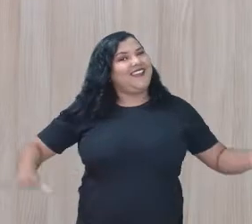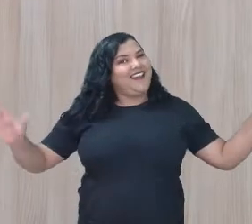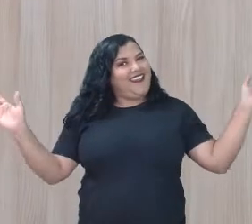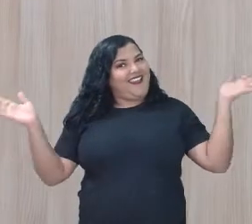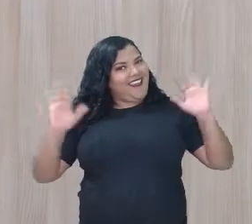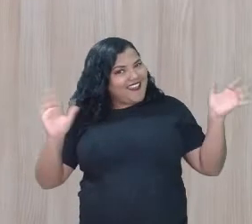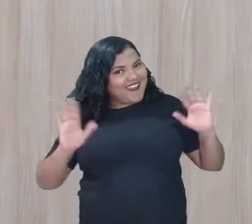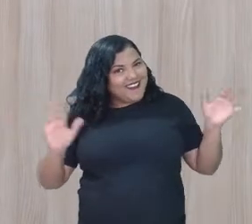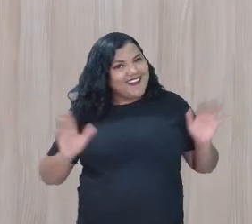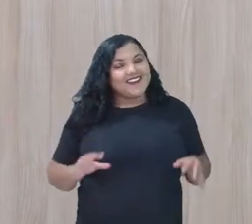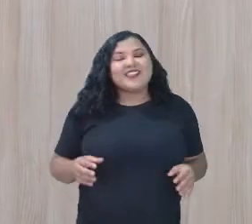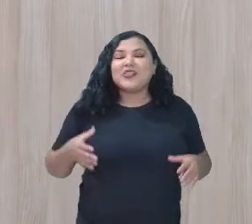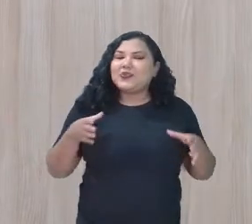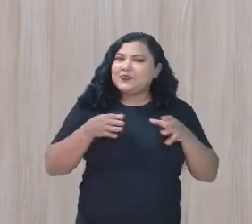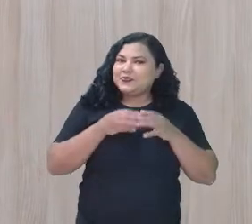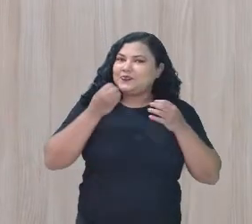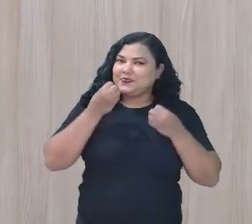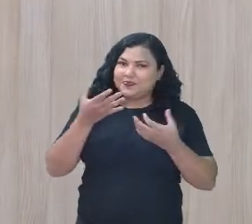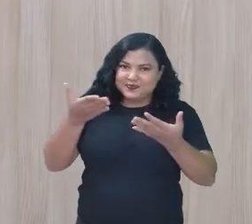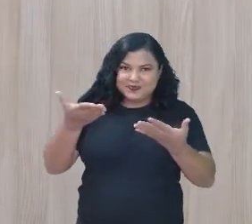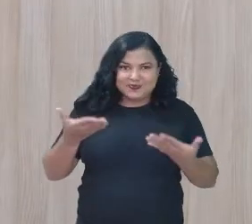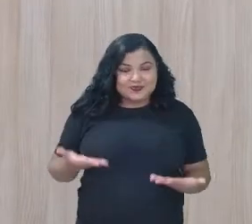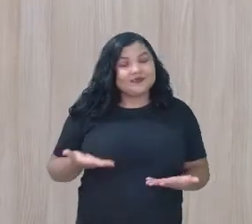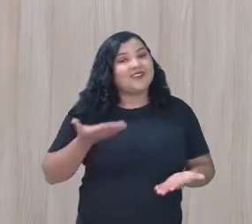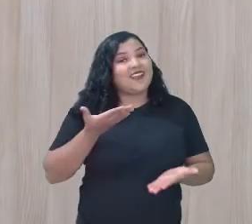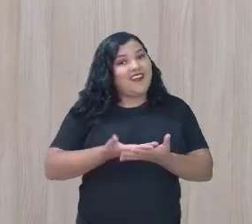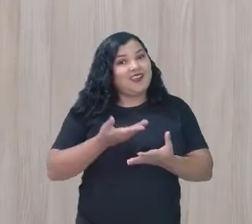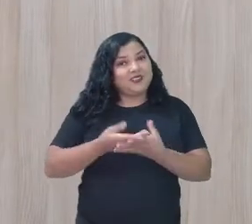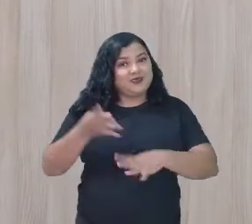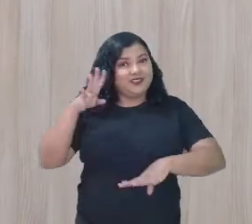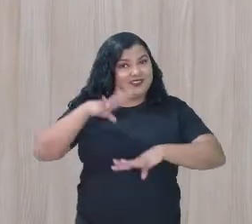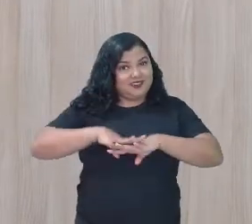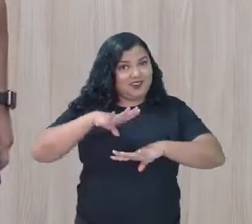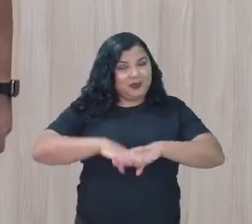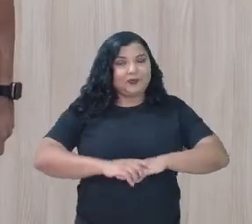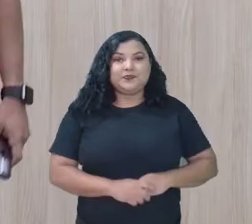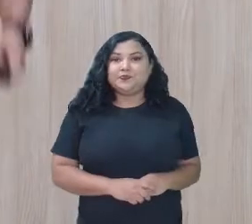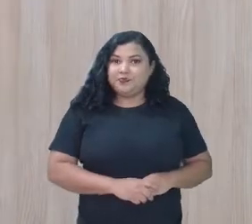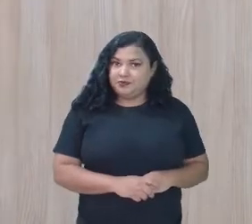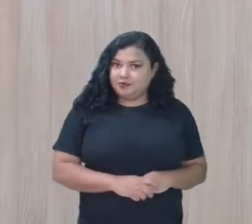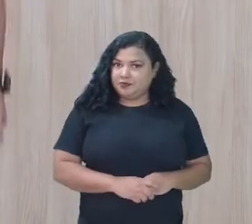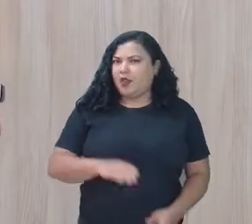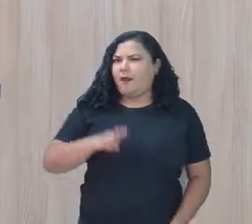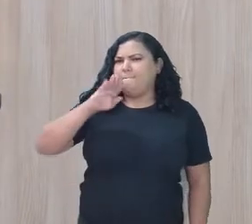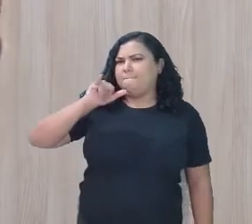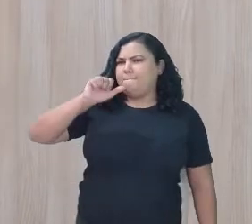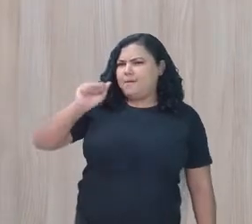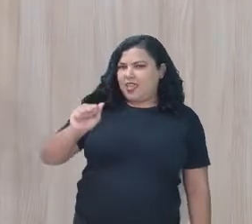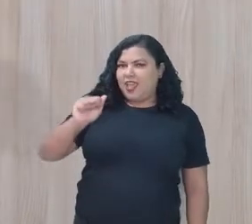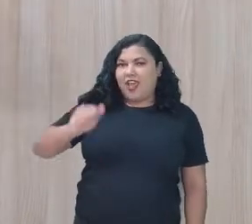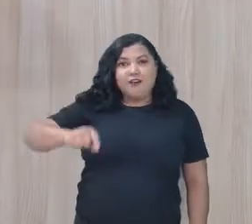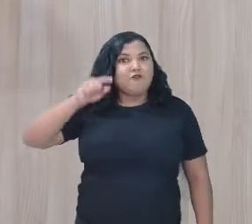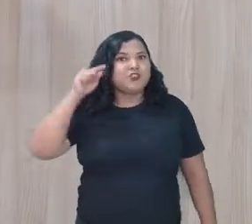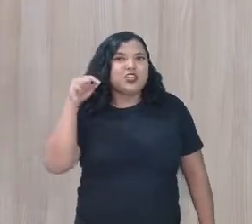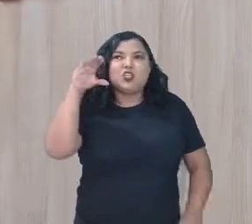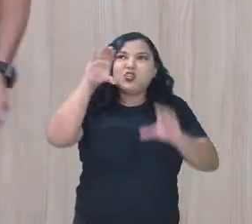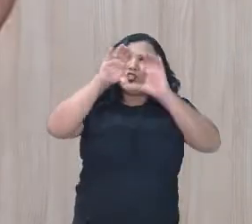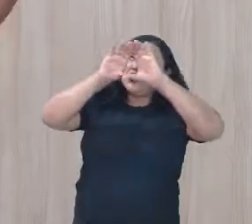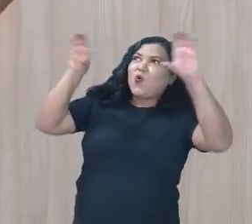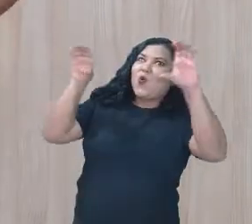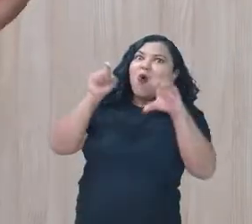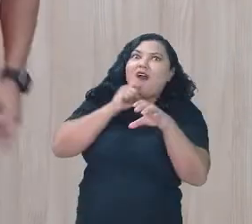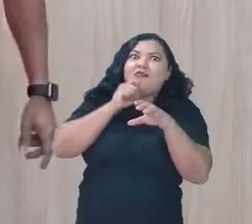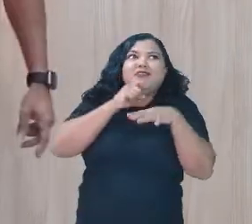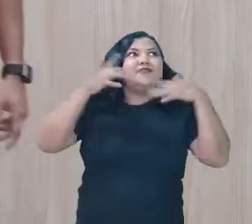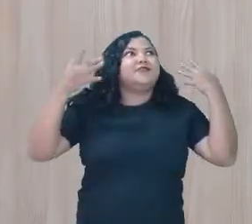Fala galerinha, seja muito bem-vindo a mais uma aula de matemática. Bia, você deixou o A do mesmo